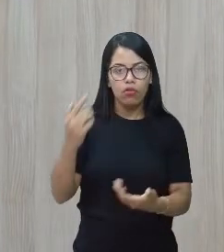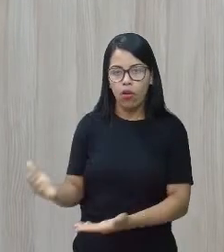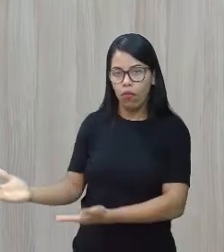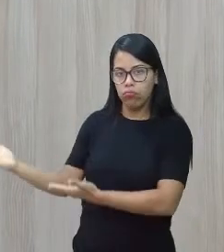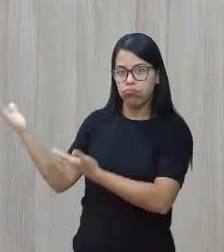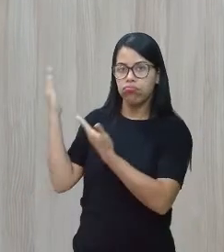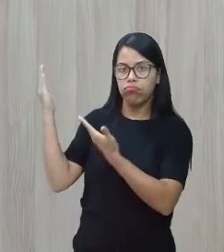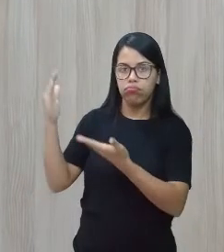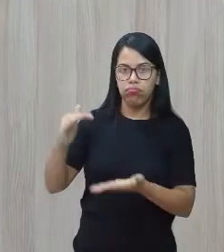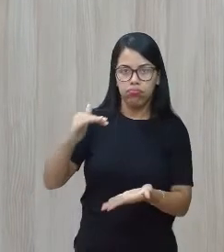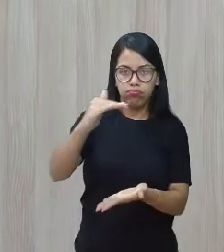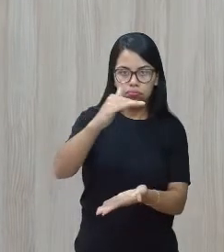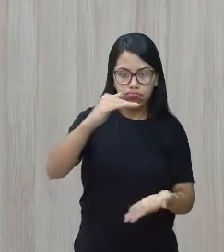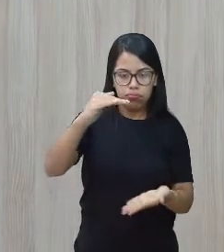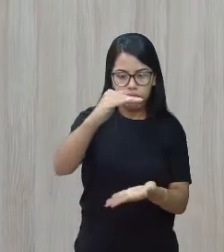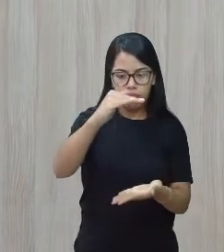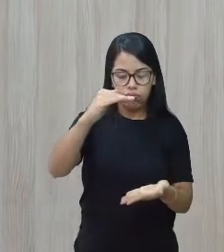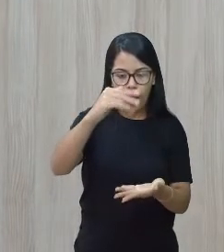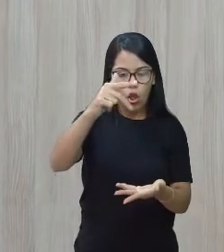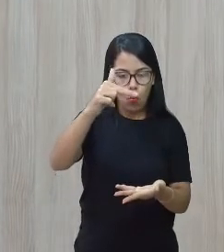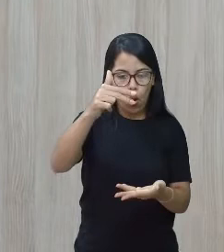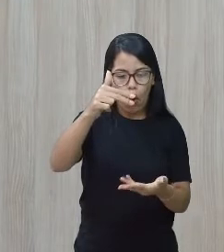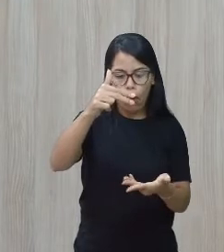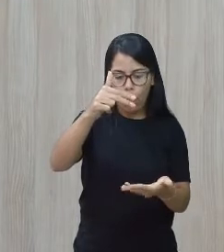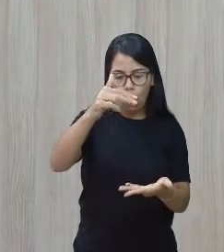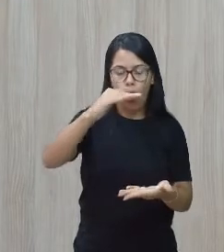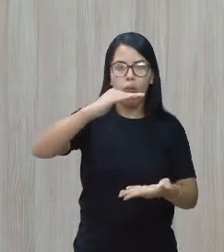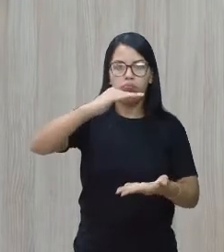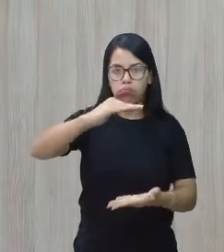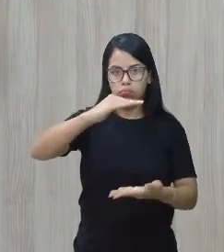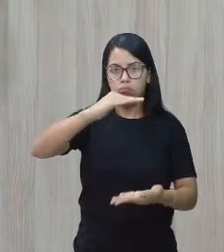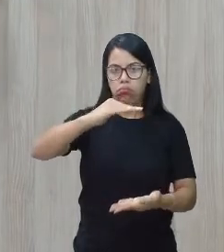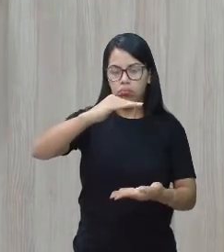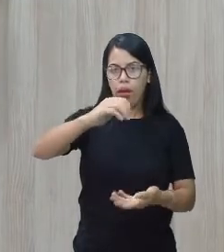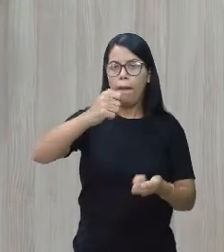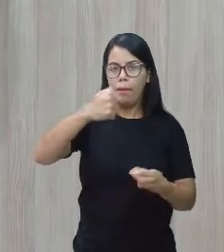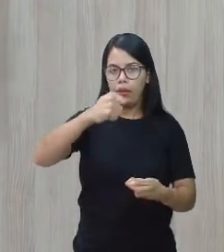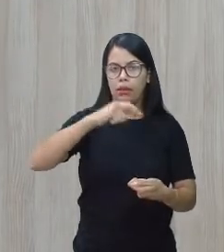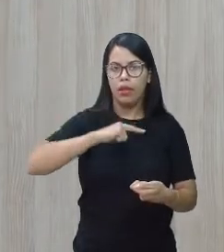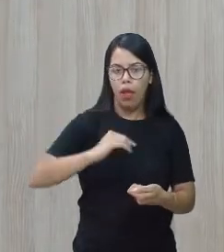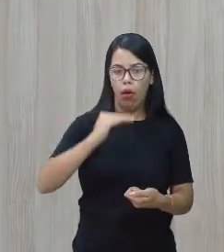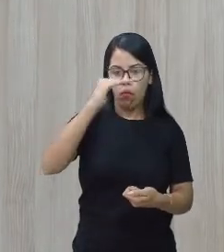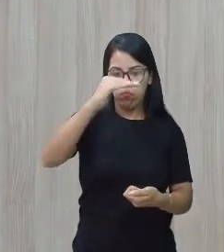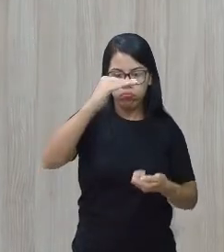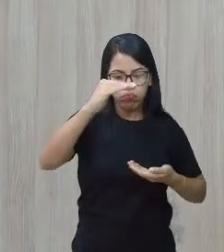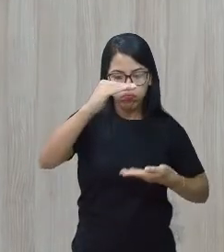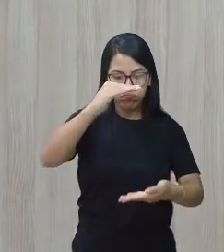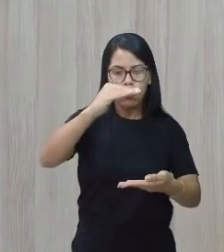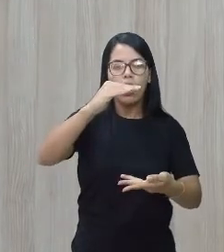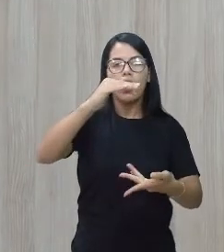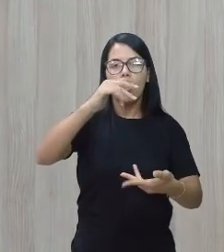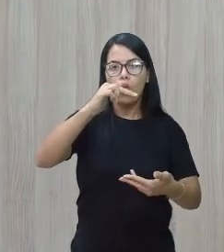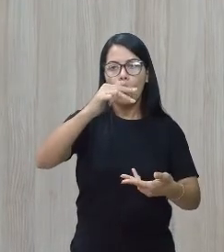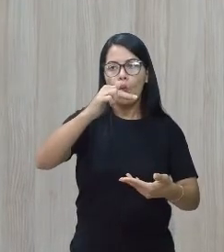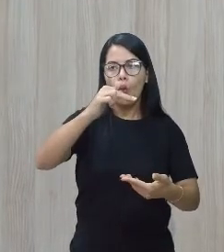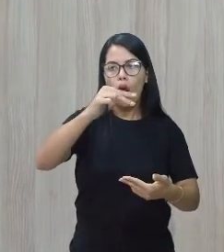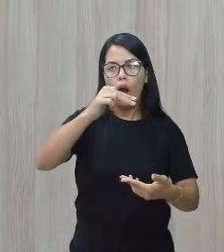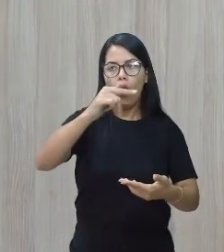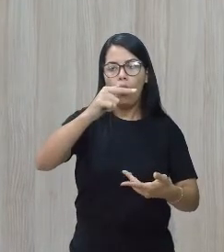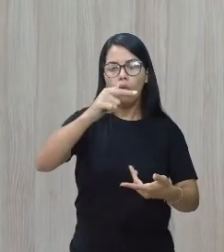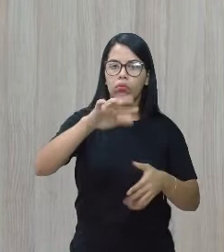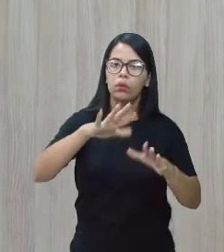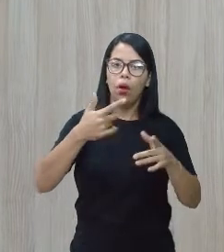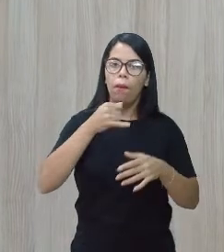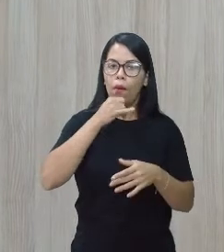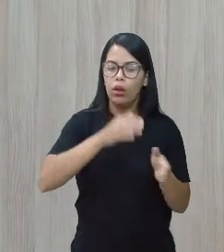a base é um quadrilátero embaixo, em cima também é um quadrilátero. Aqui eu tenho a base sendo um